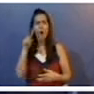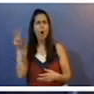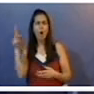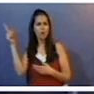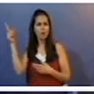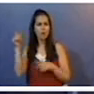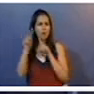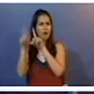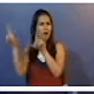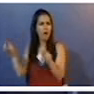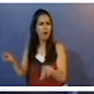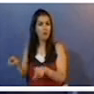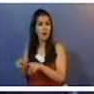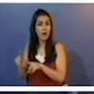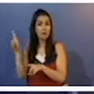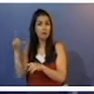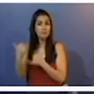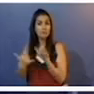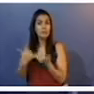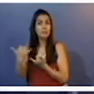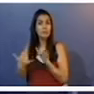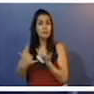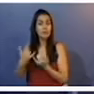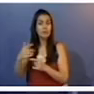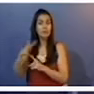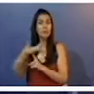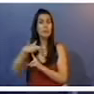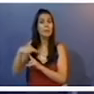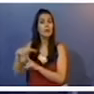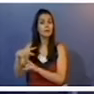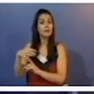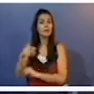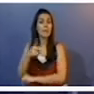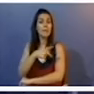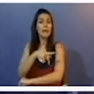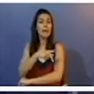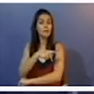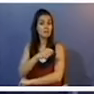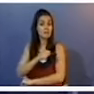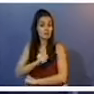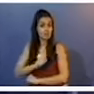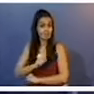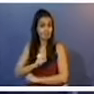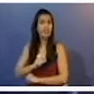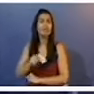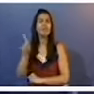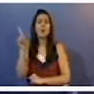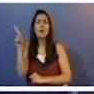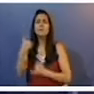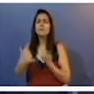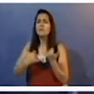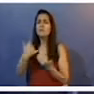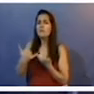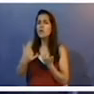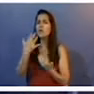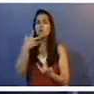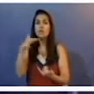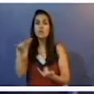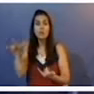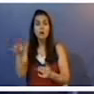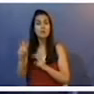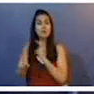a imagem ao lado dos brinquedos numa praça pública, brinquedos para crianças, né? Um parque de